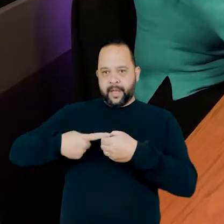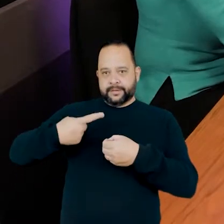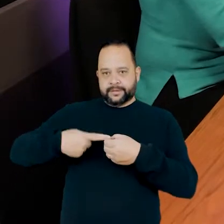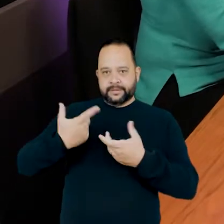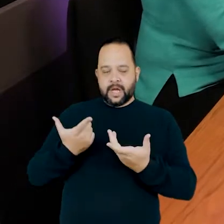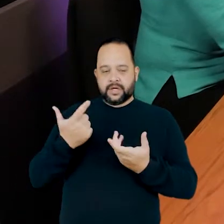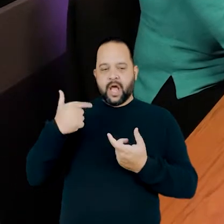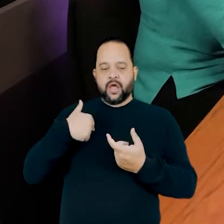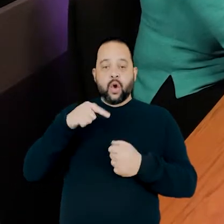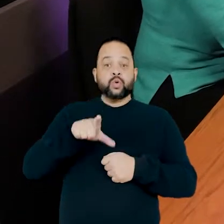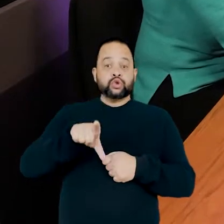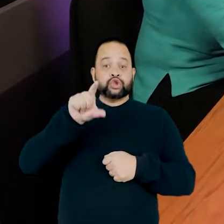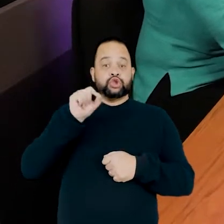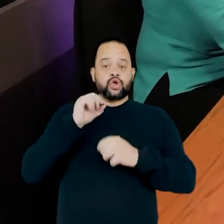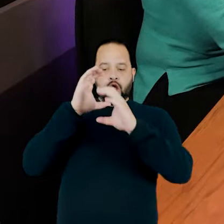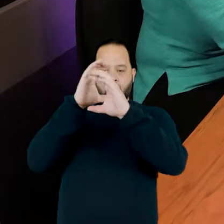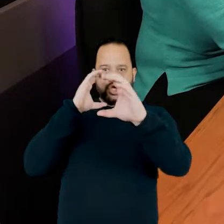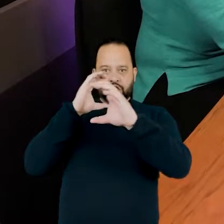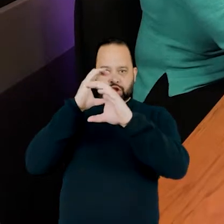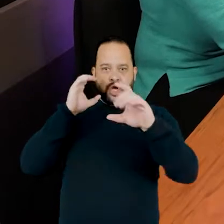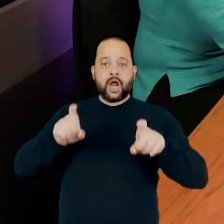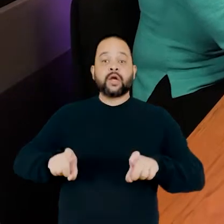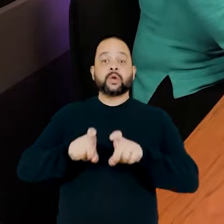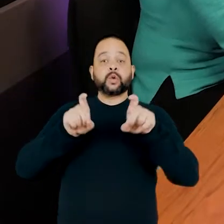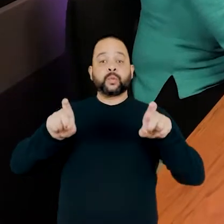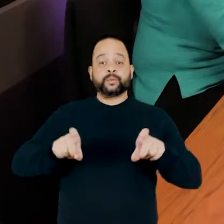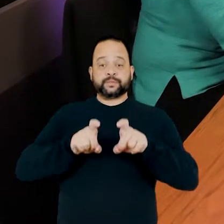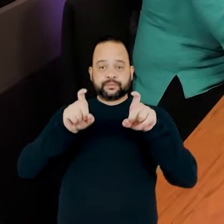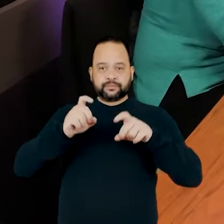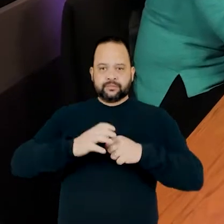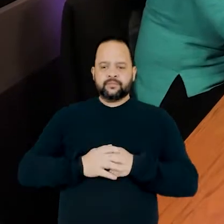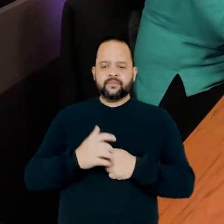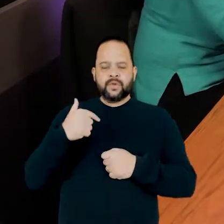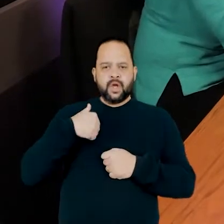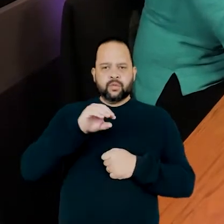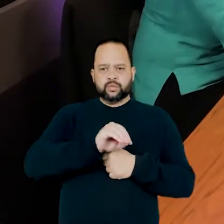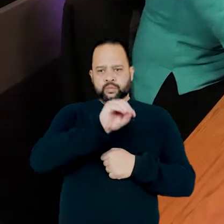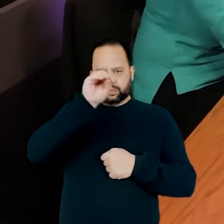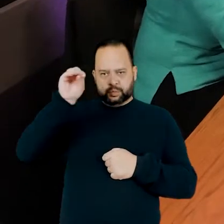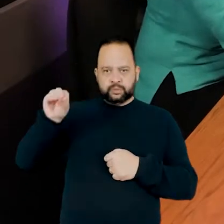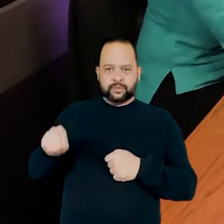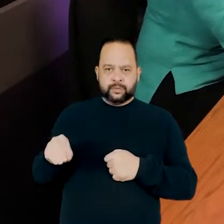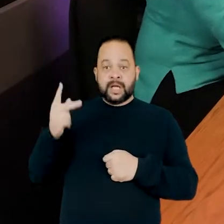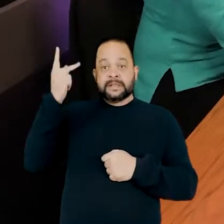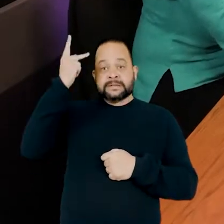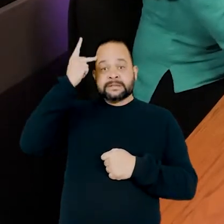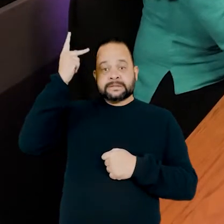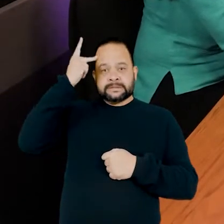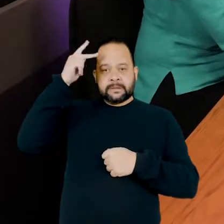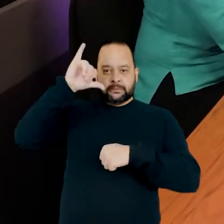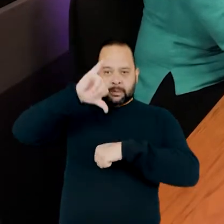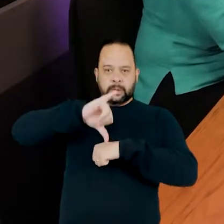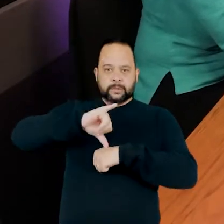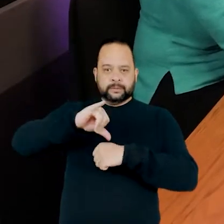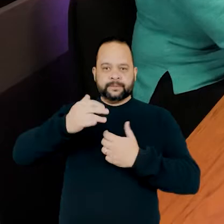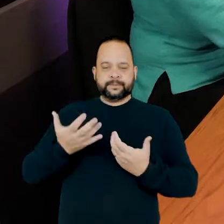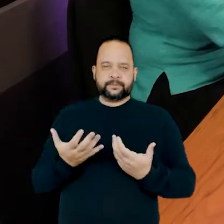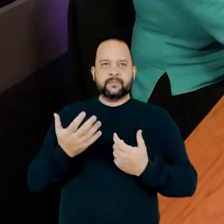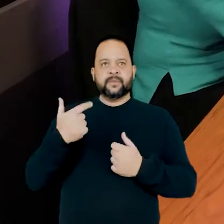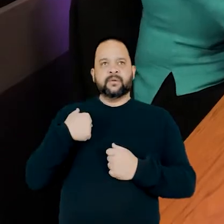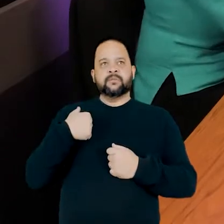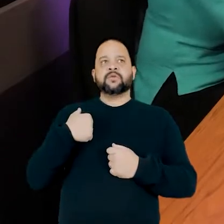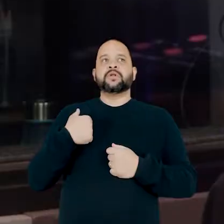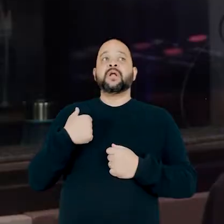onde que eu fui escolher engenharia da computação. E aí quando eu me mudei pra São Paulo, eu falei assim, puxa, pelo menos